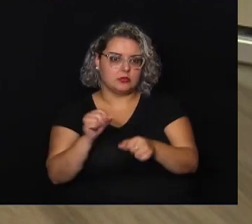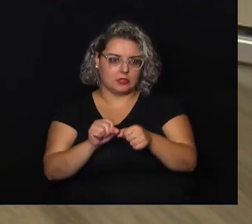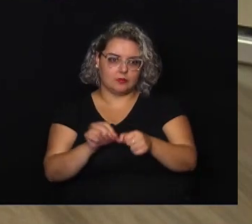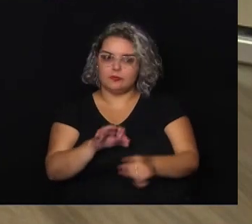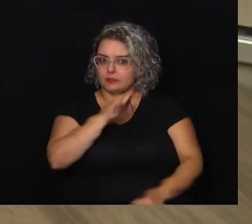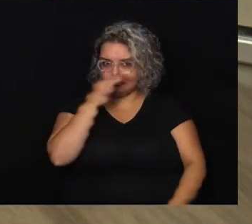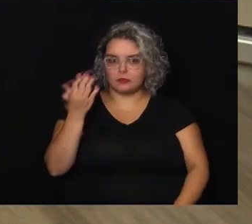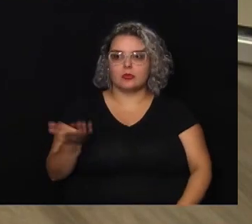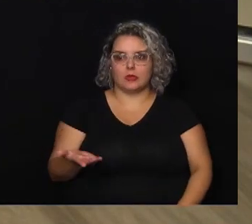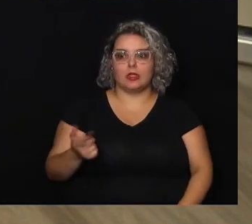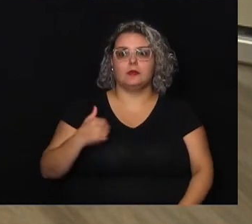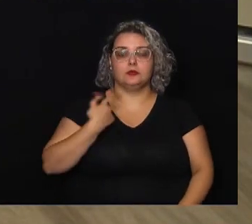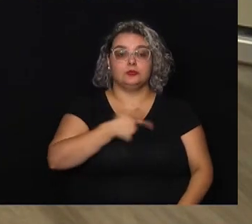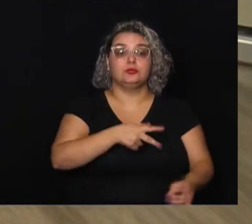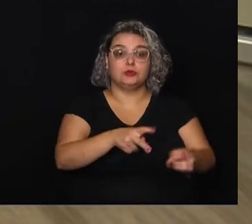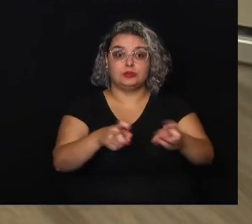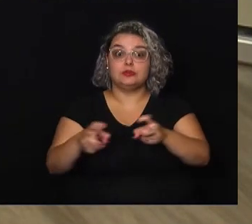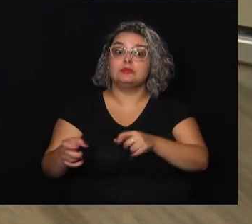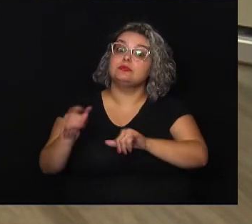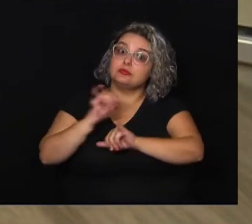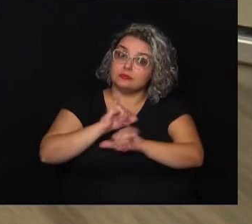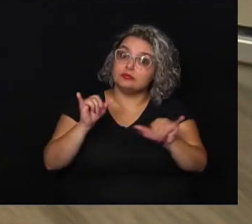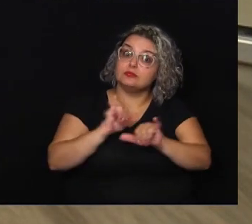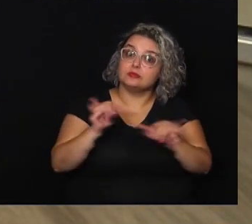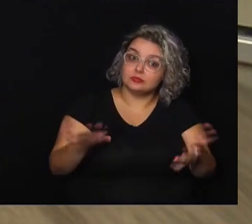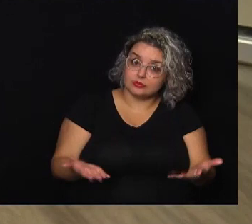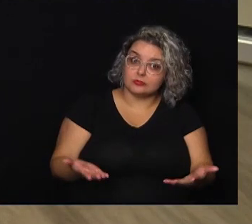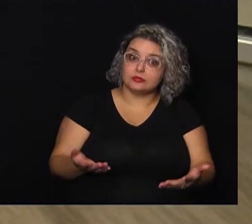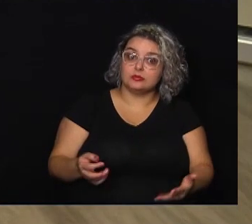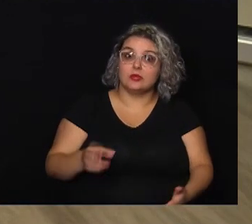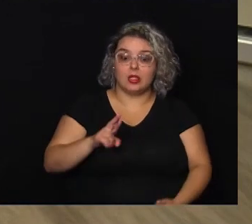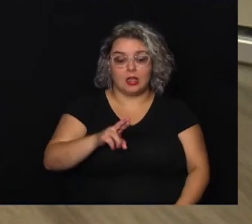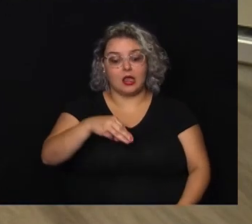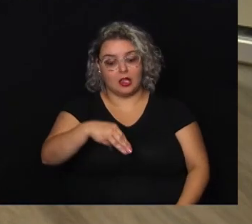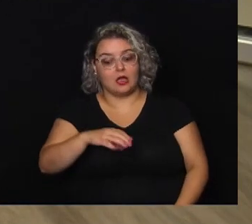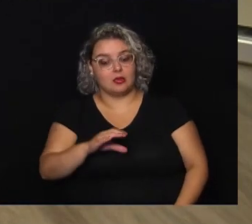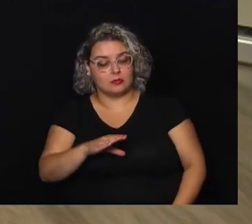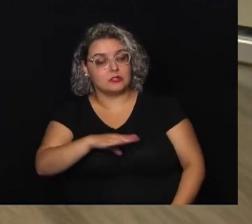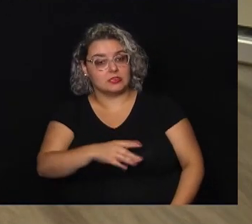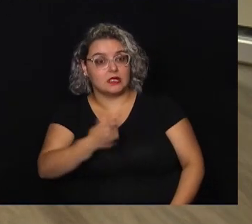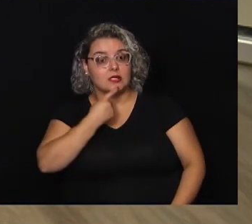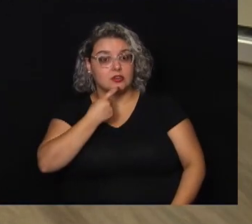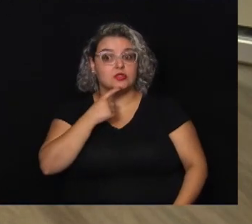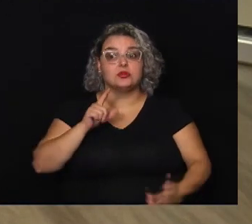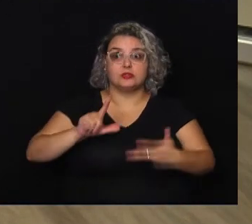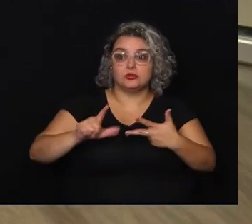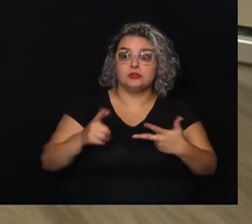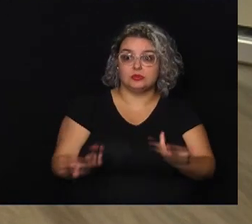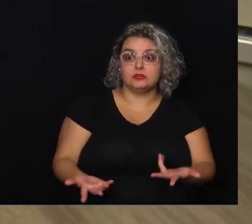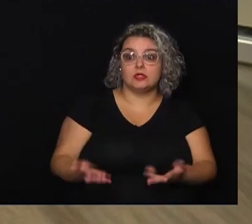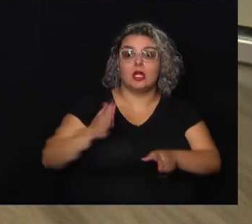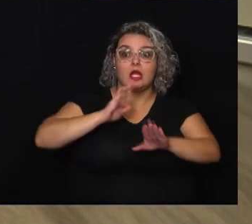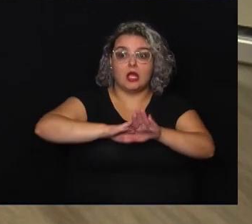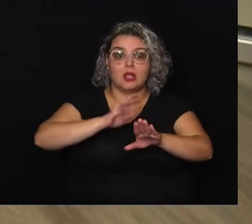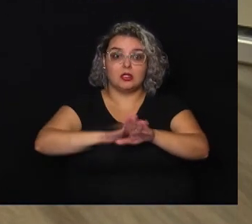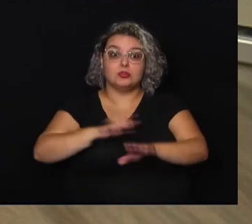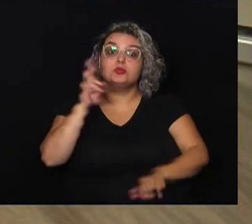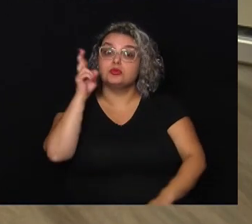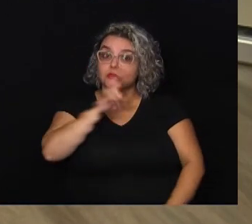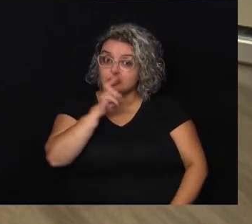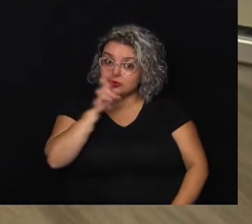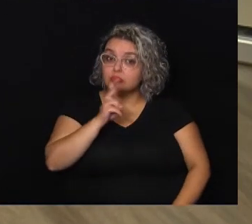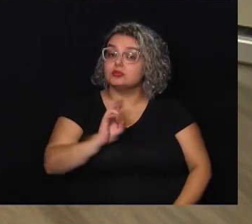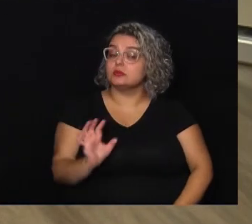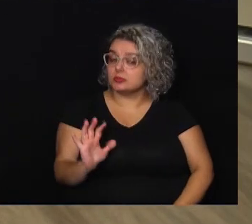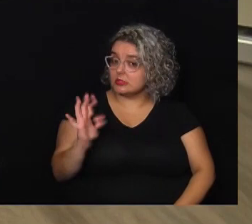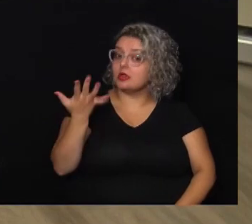A gente está percebendo aqui nas notícias da Metrópole de Campinas, do Legislativo, né, as ações emergenciais que estão